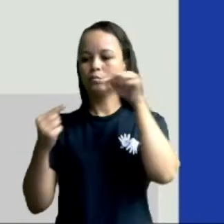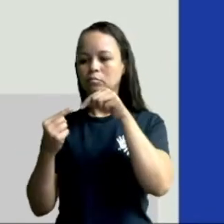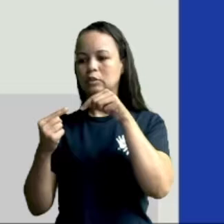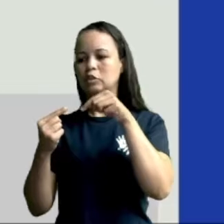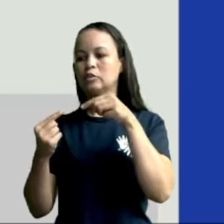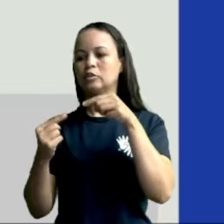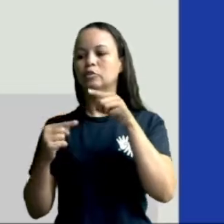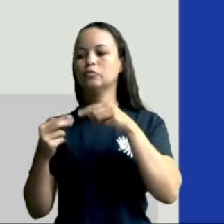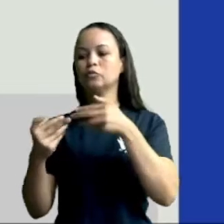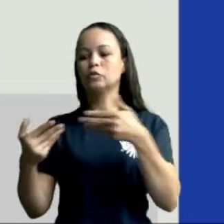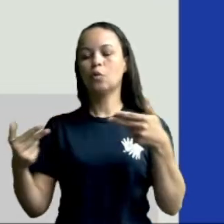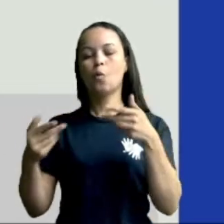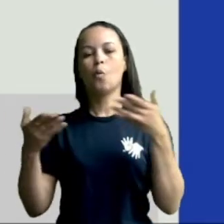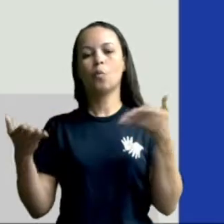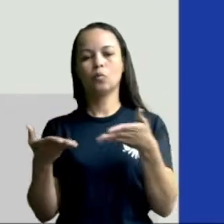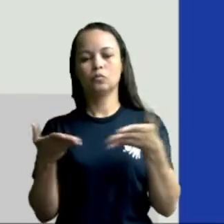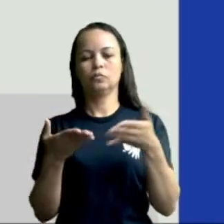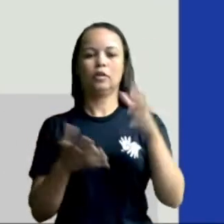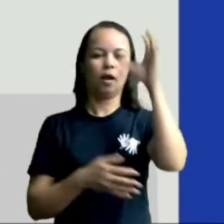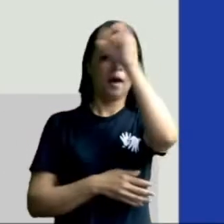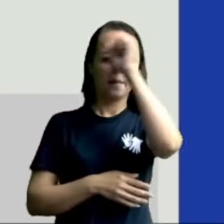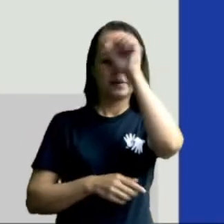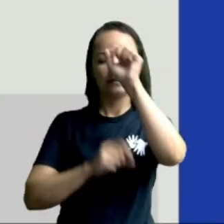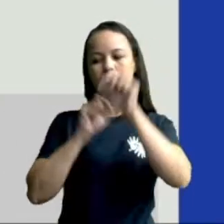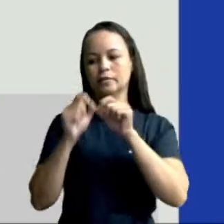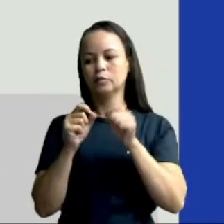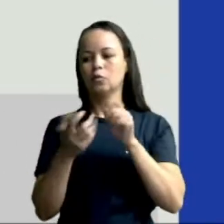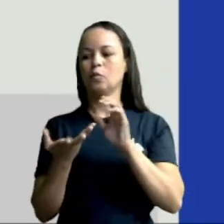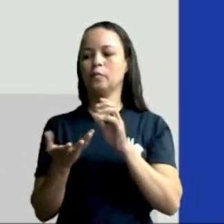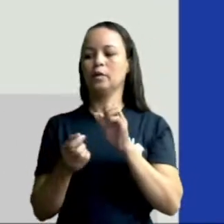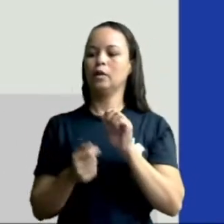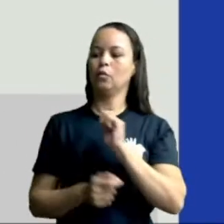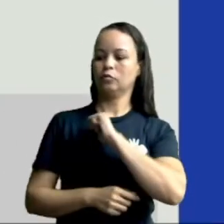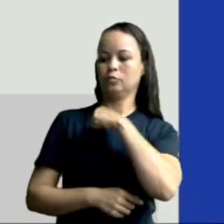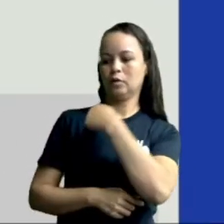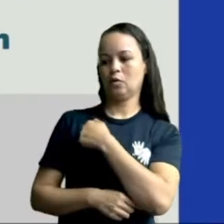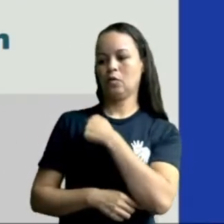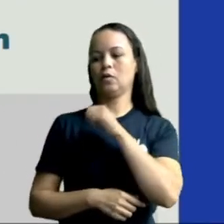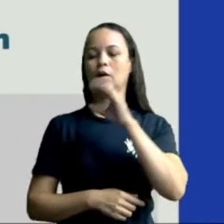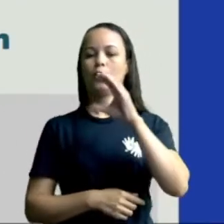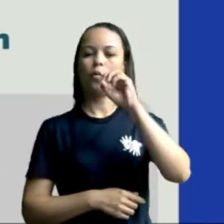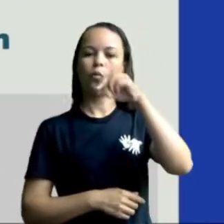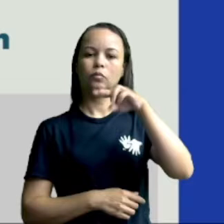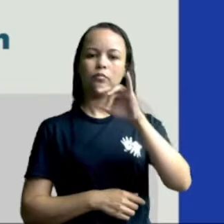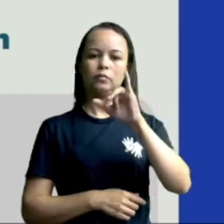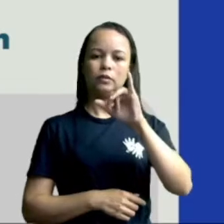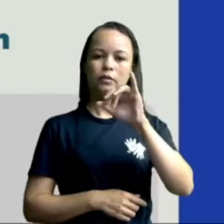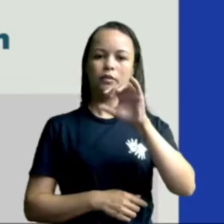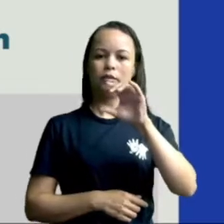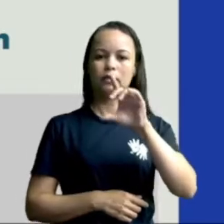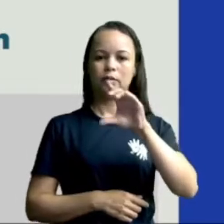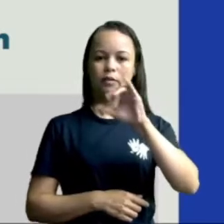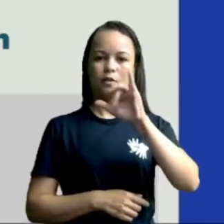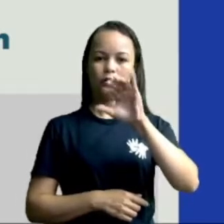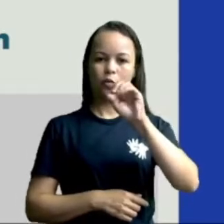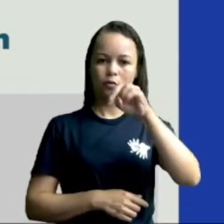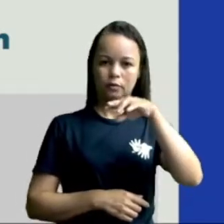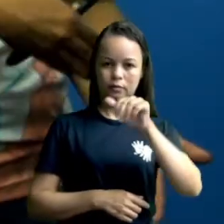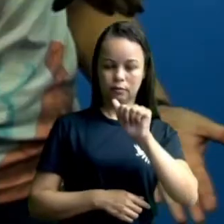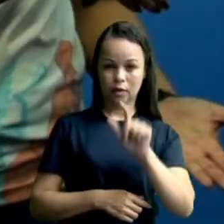essa estrutura verbal em língua espanhola e, claro, aumentar o nosso vocabulário. E a nossa dica de